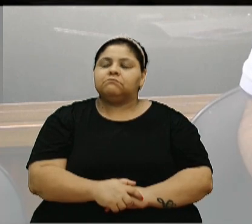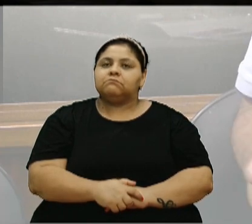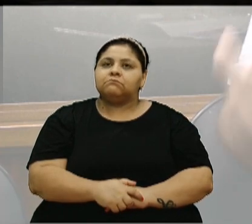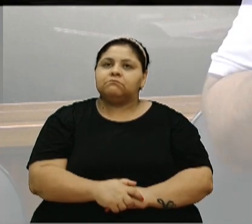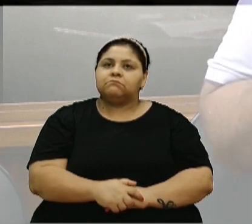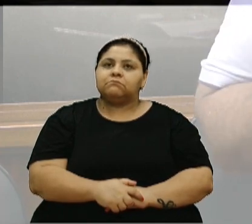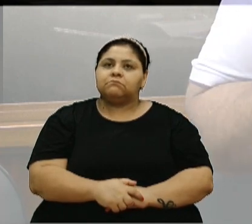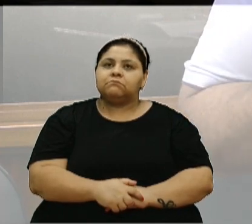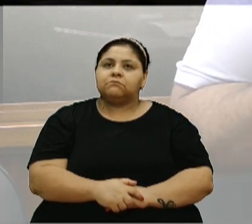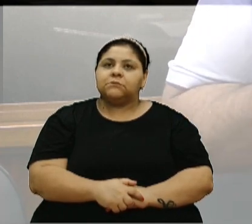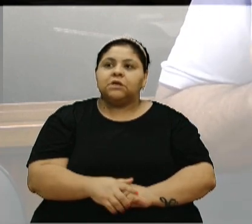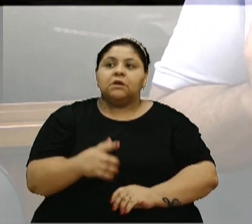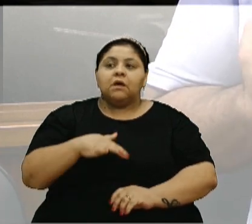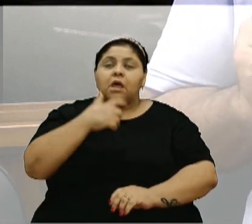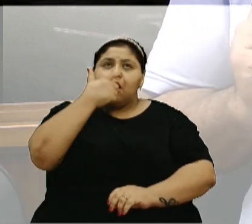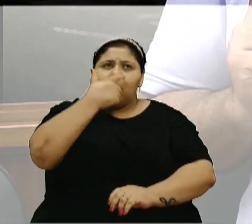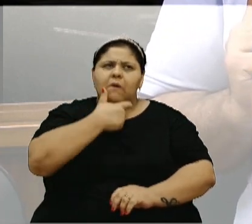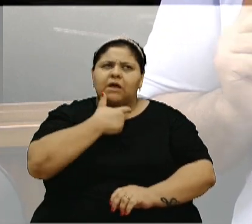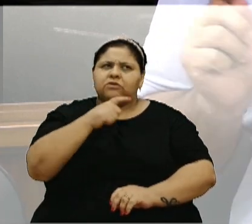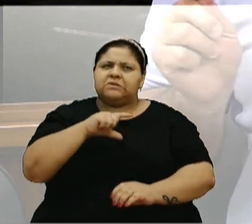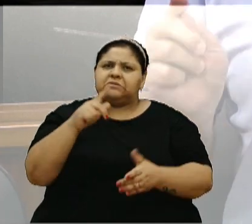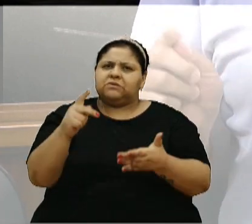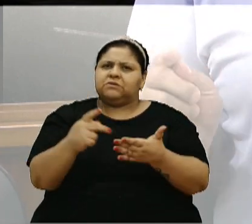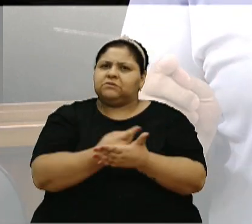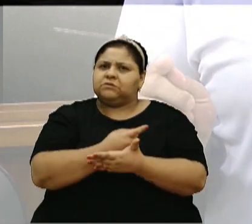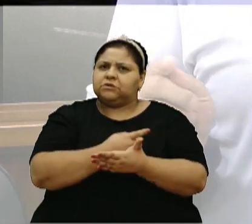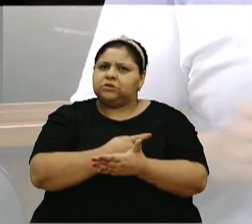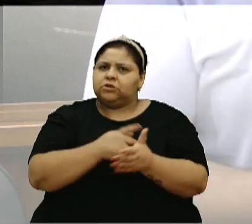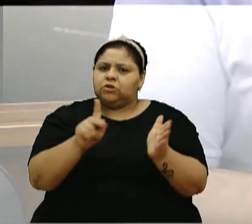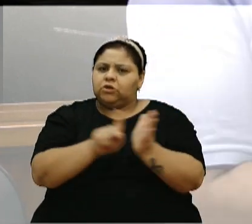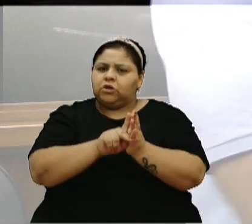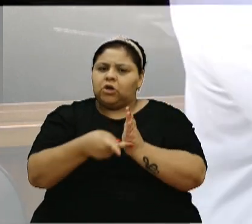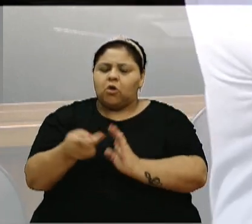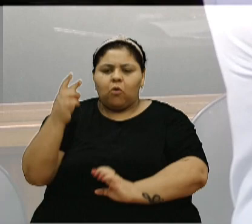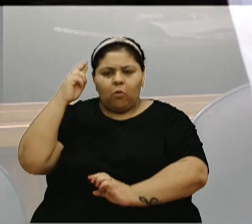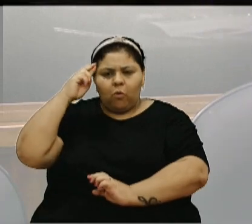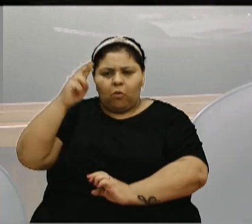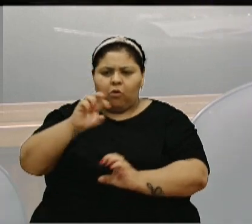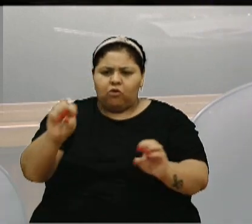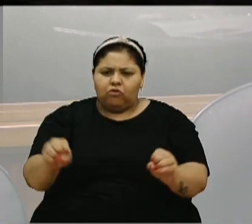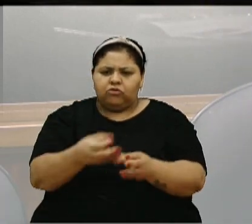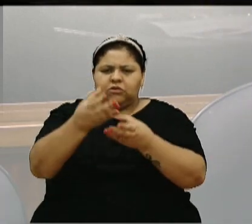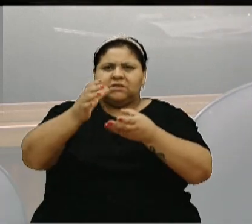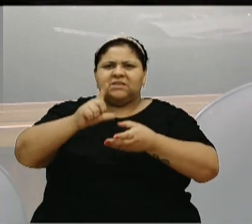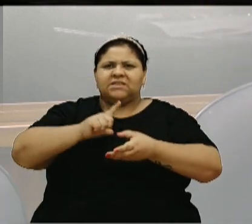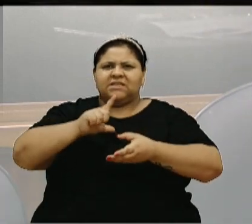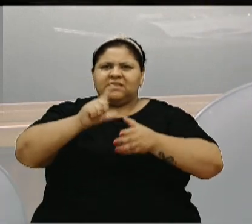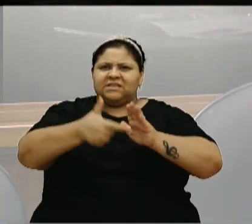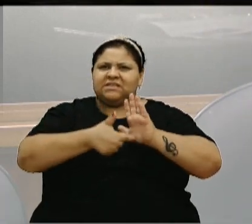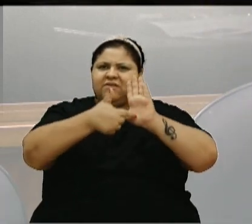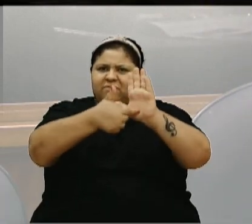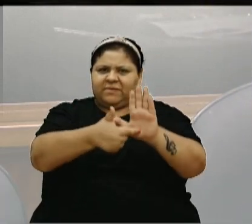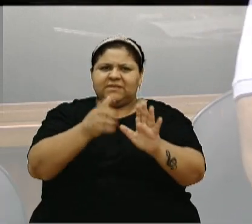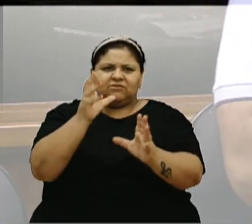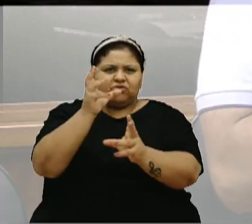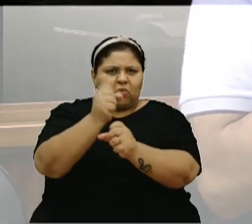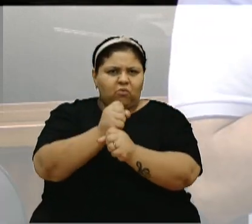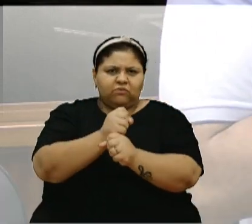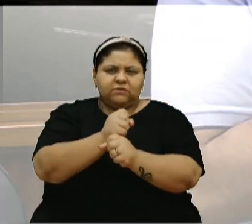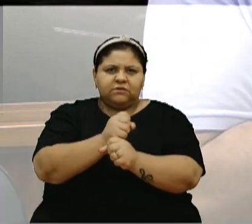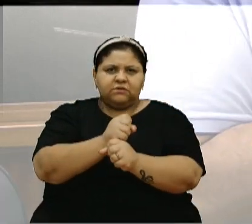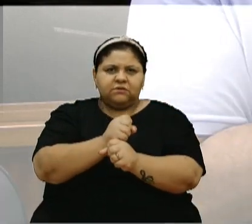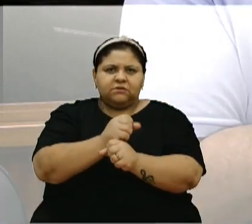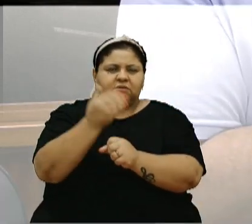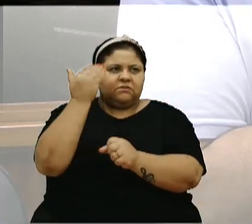Aliás, se eu não estou enganado, o próprio diretor da festa, eu acho que teve uma prestação de contas, eu não sei se